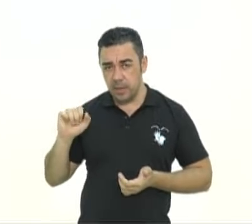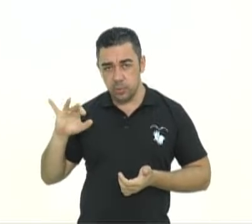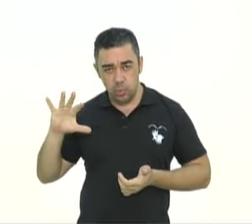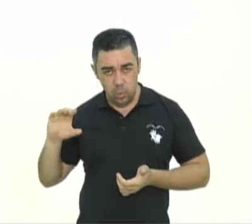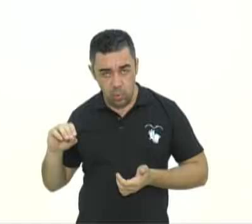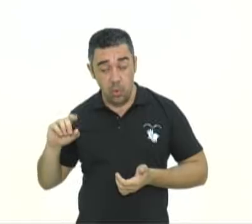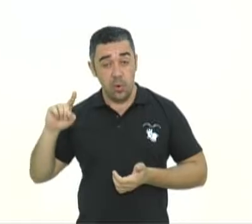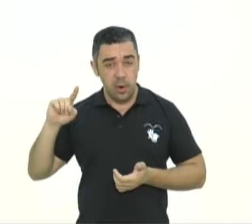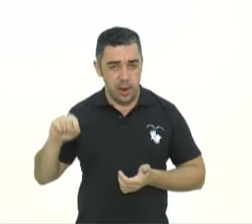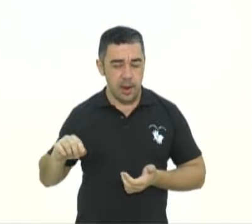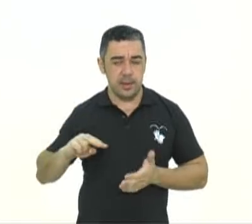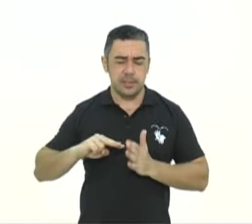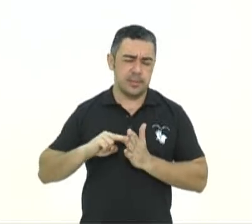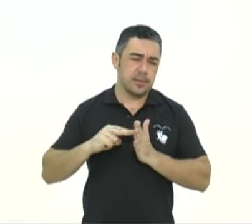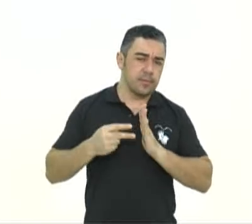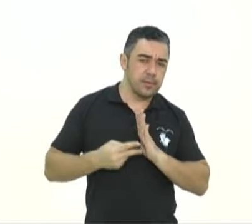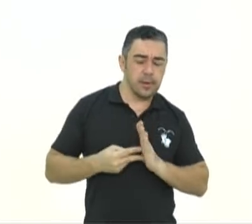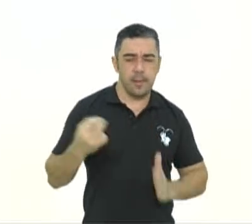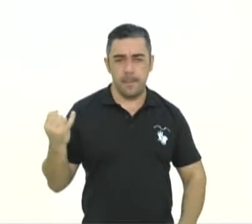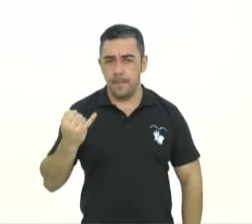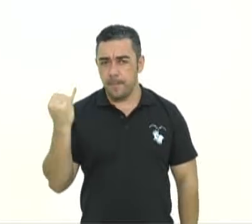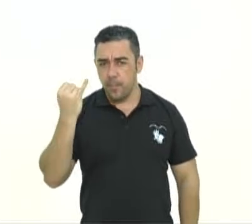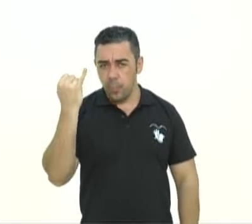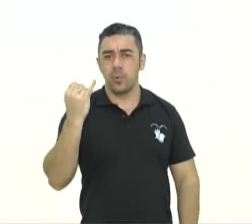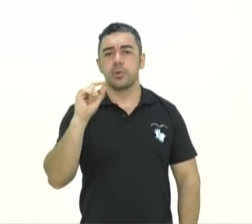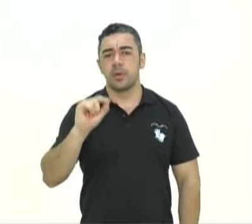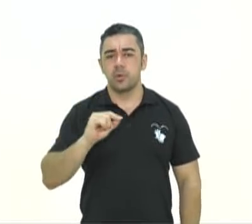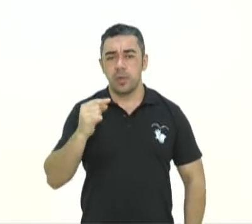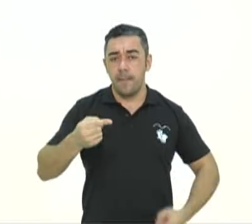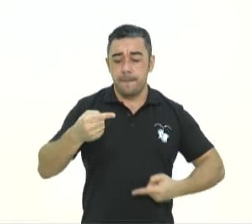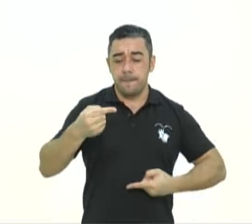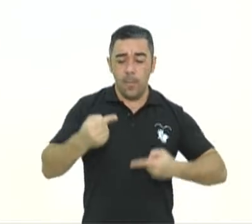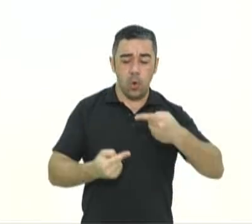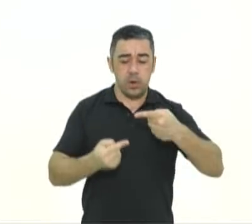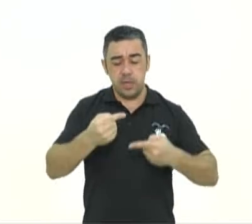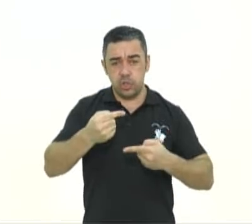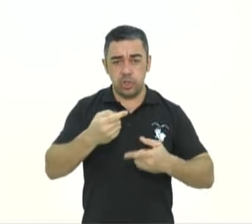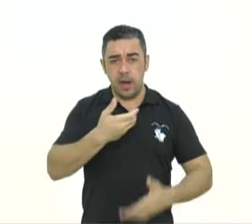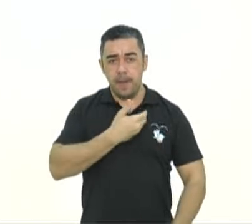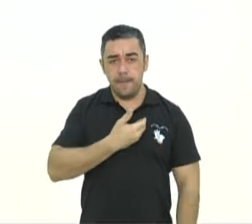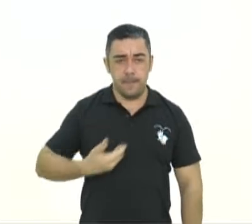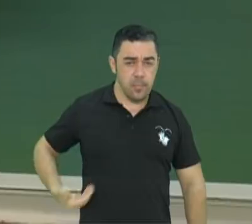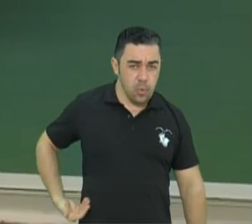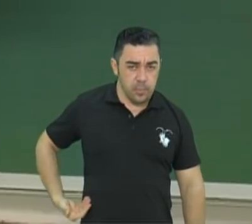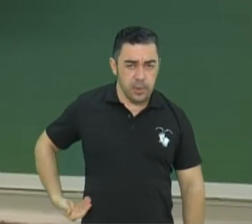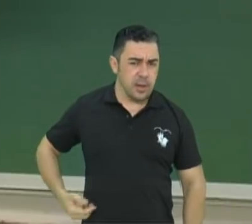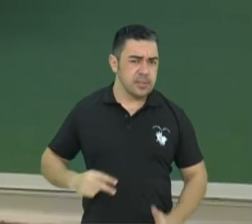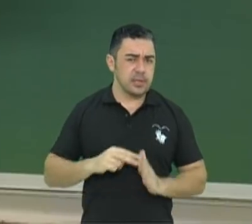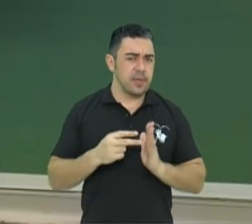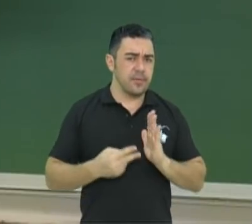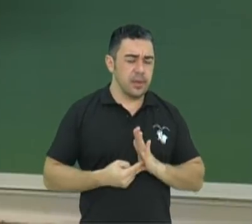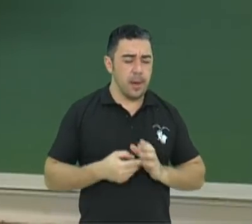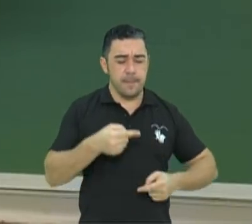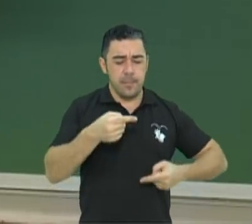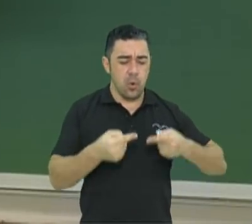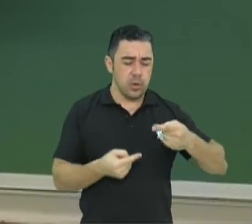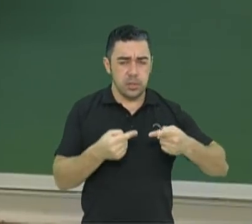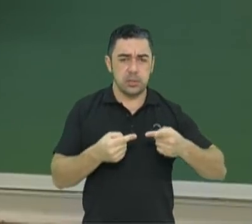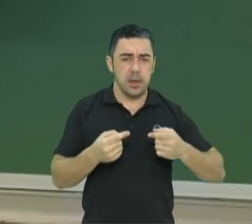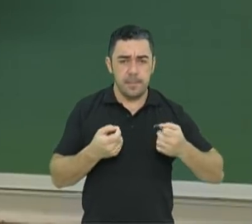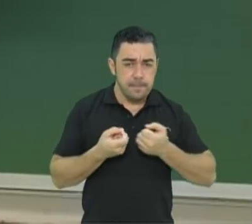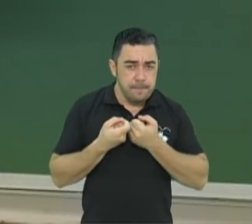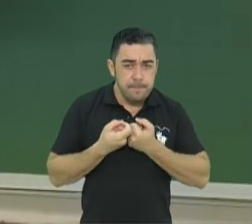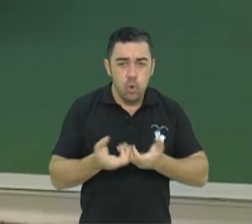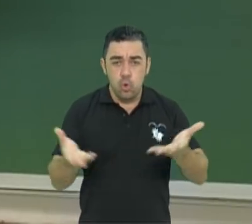considerado uma importante política pública, né? Quando a gente fala de política pública, a gente está falando em algo